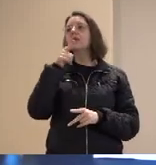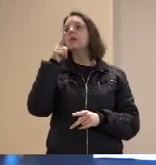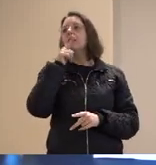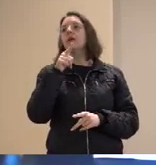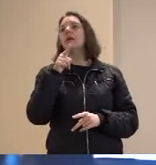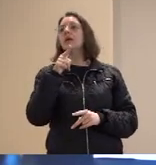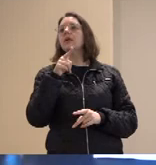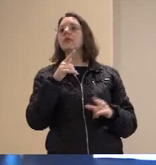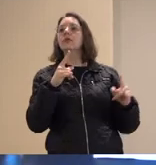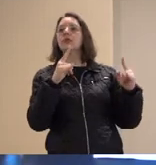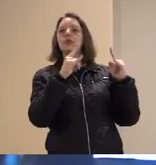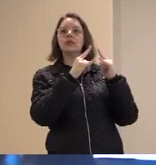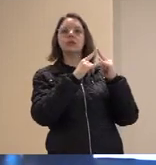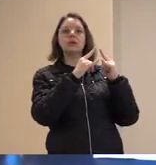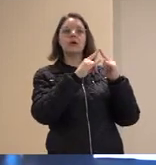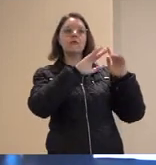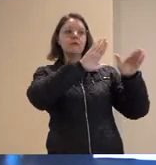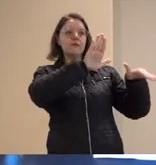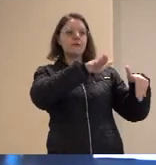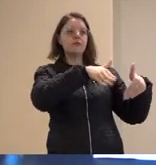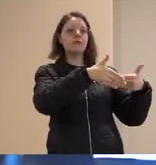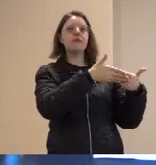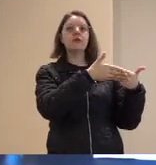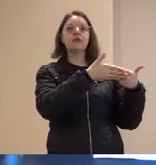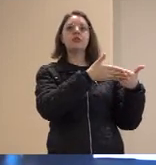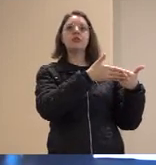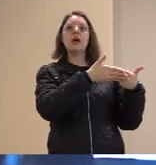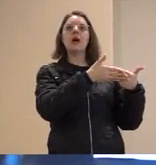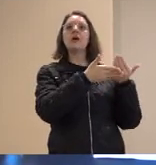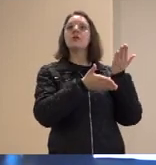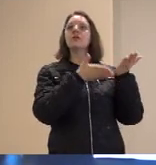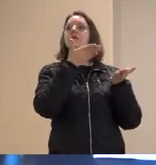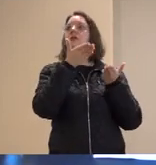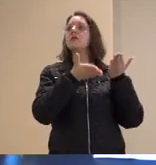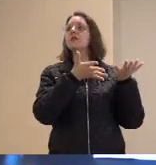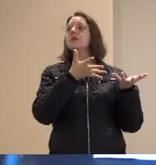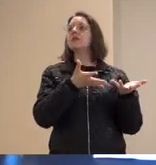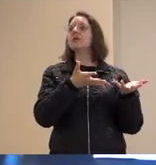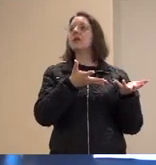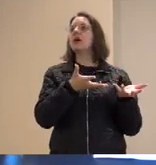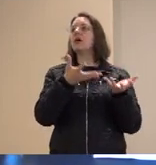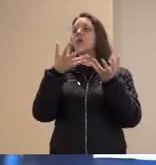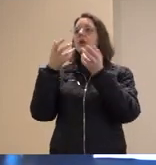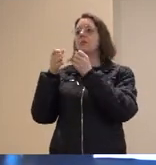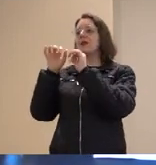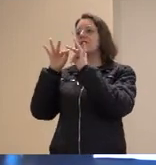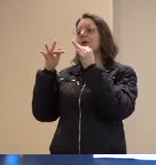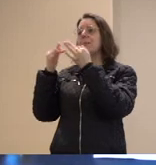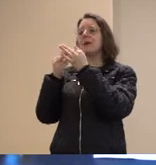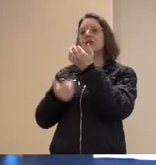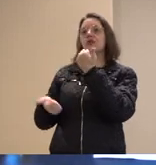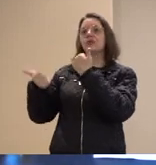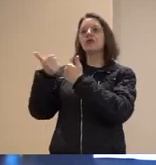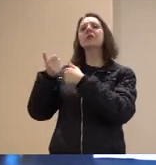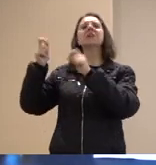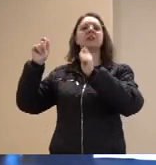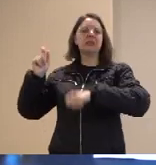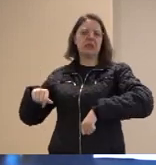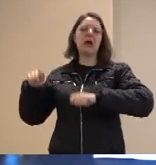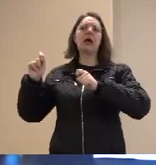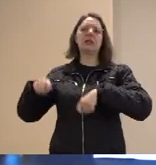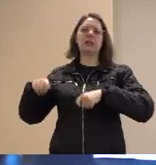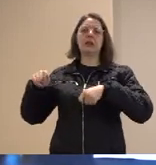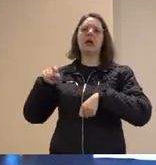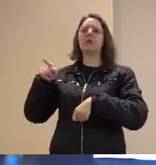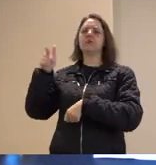a instituição e o serviço de acolhimento está dando conta e ele é suficiente. Então, é possível